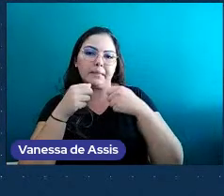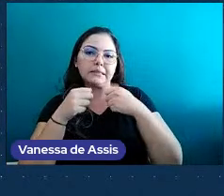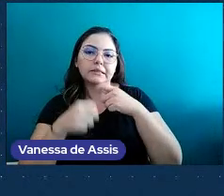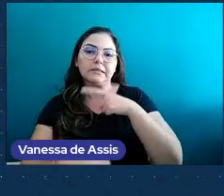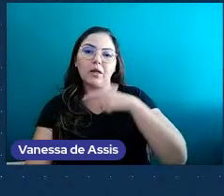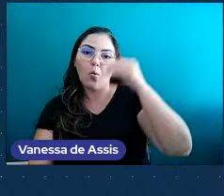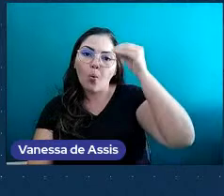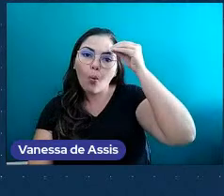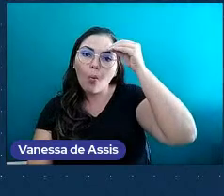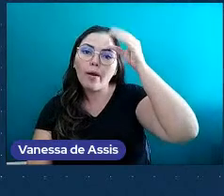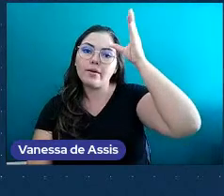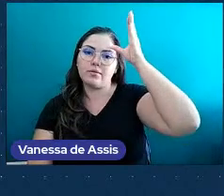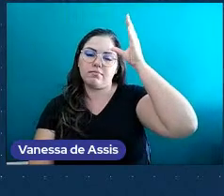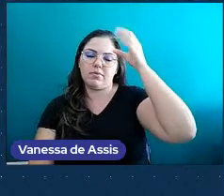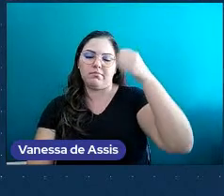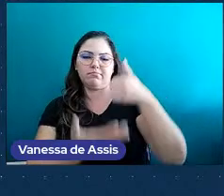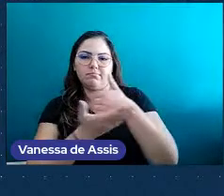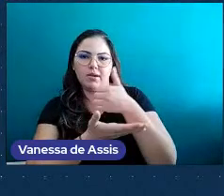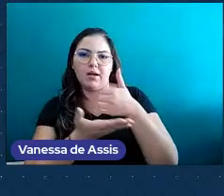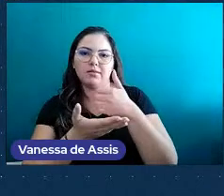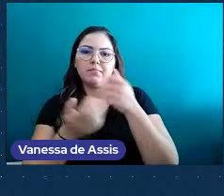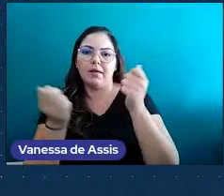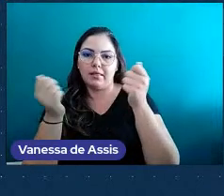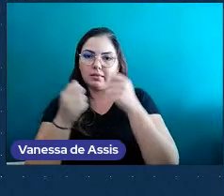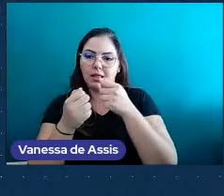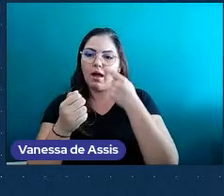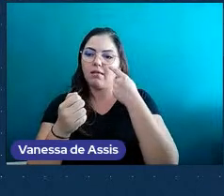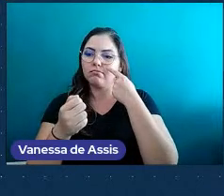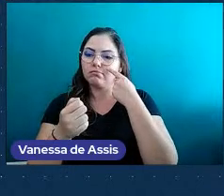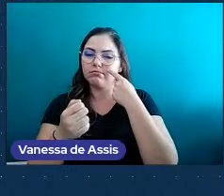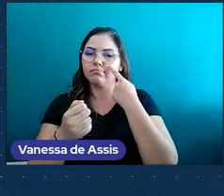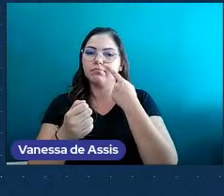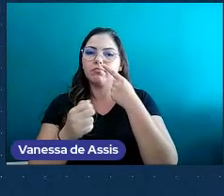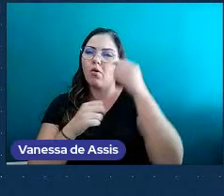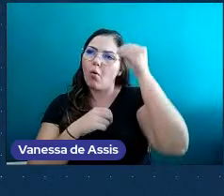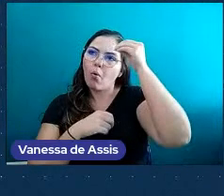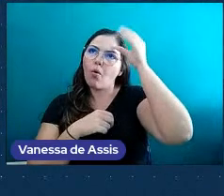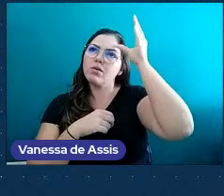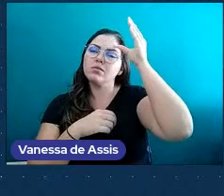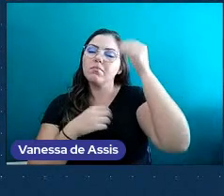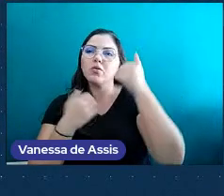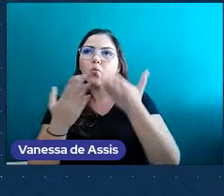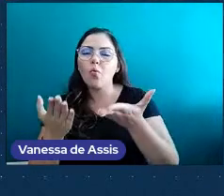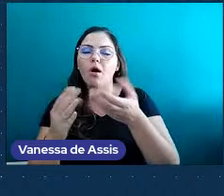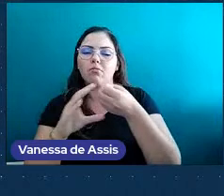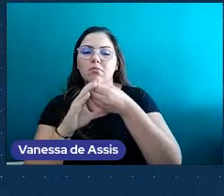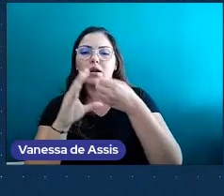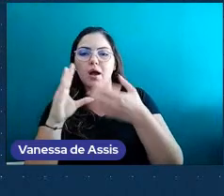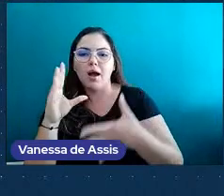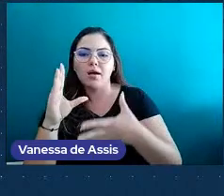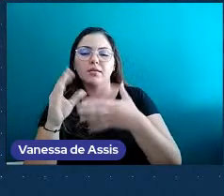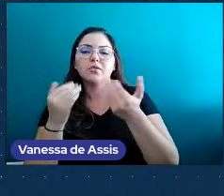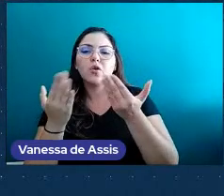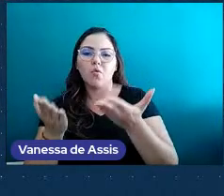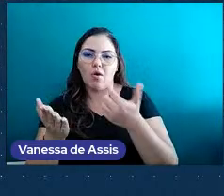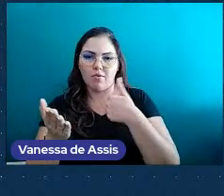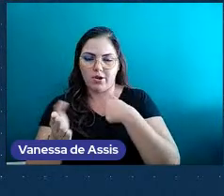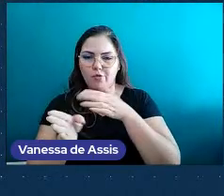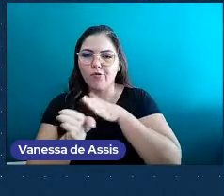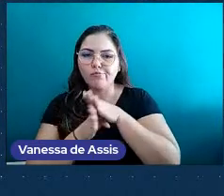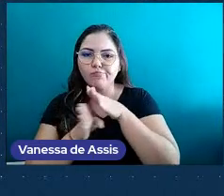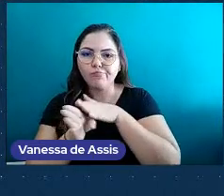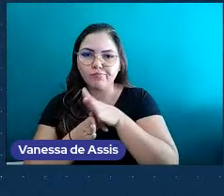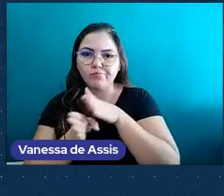né? Que é exatamente em relação a essas dicas, a esses conhecimentos, a essas características que eu vou estar aqui dando dicas, né?